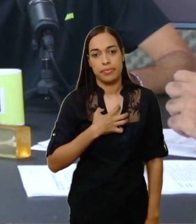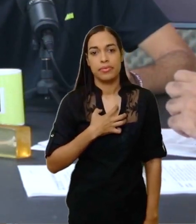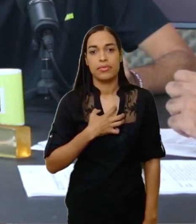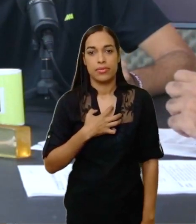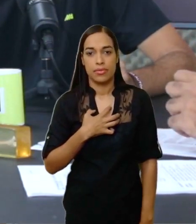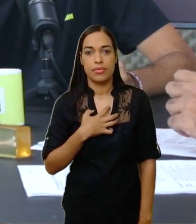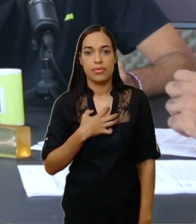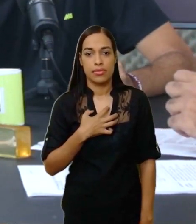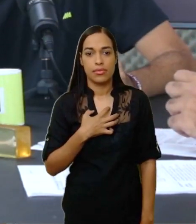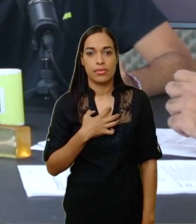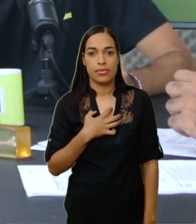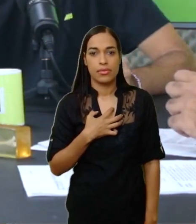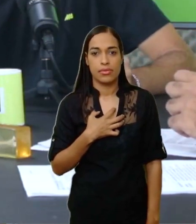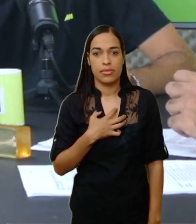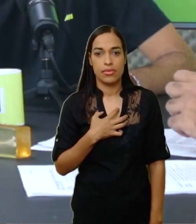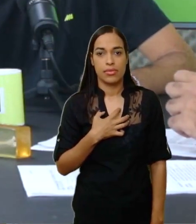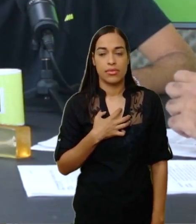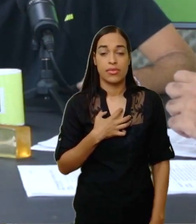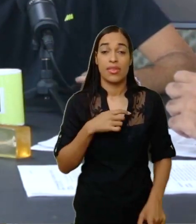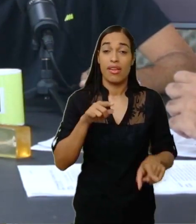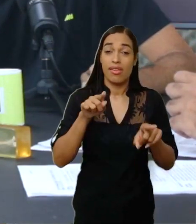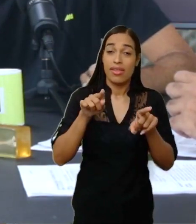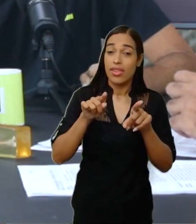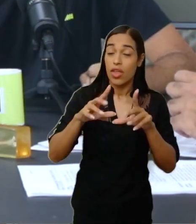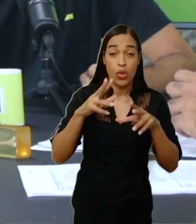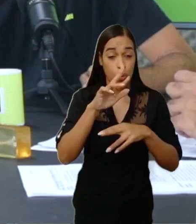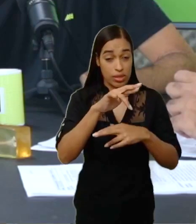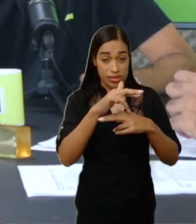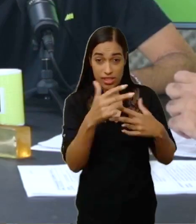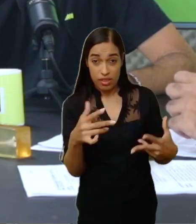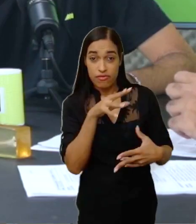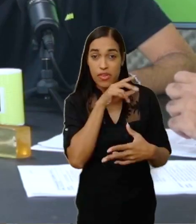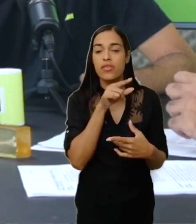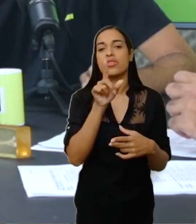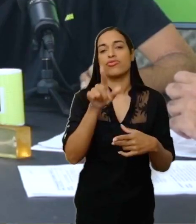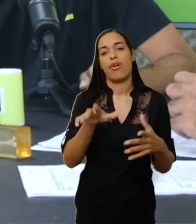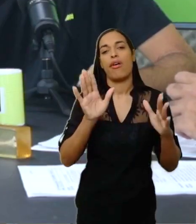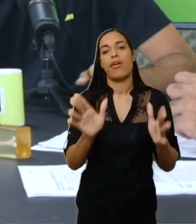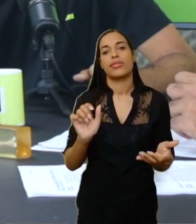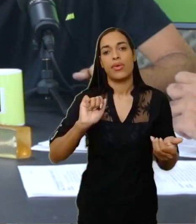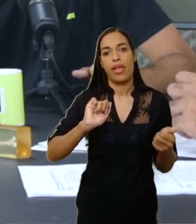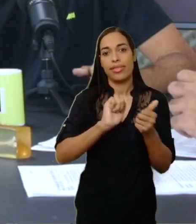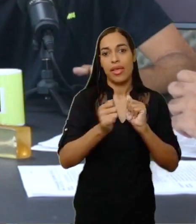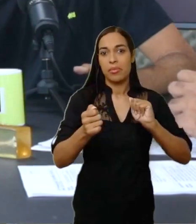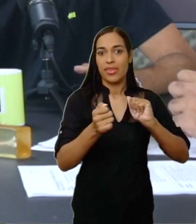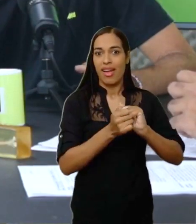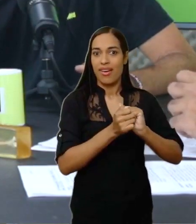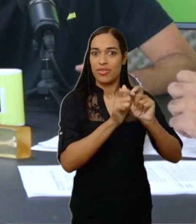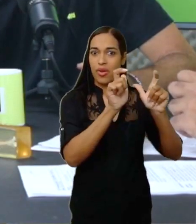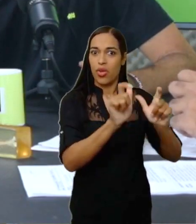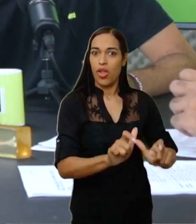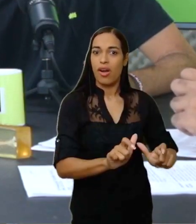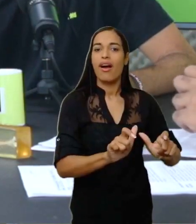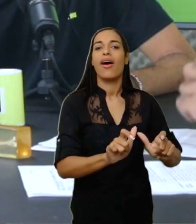eu havia falado, né? Os organismos, eles estão bem adaptados àquele determinado ecossistema da forma como é. Então, a partir